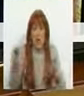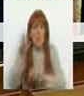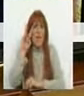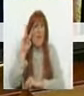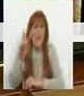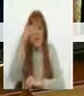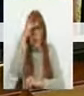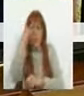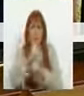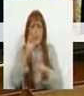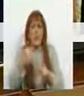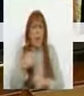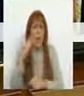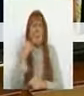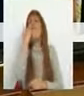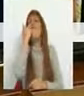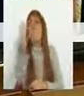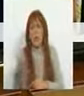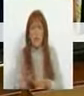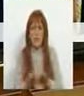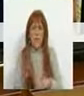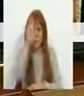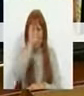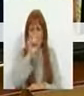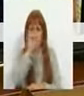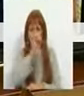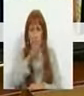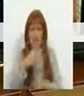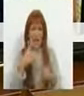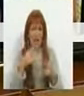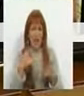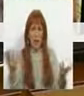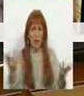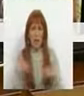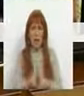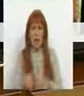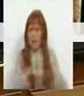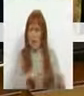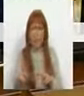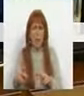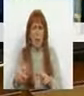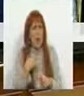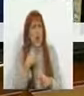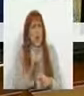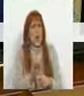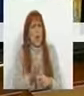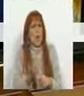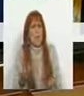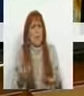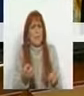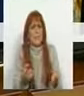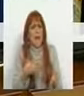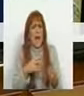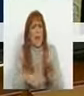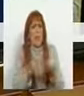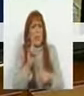visão, porque acho que é muito feio, na qualidade de um Ministro do Ambiente, criticar uma reforma sem dizer exatamente aquilo